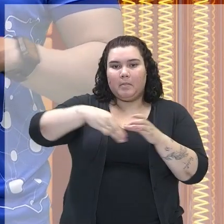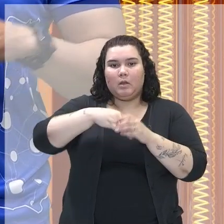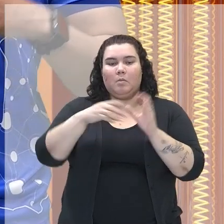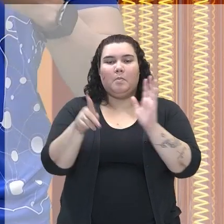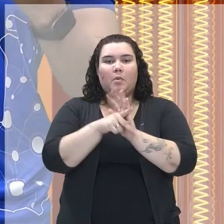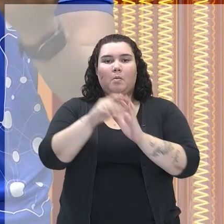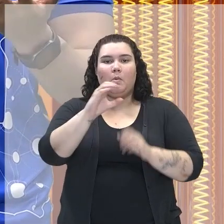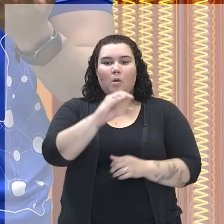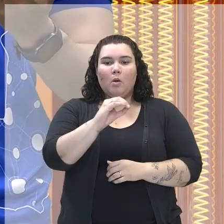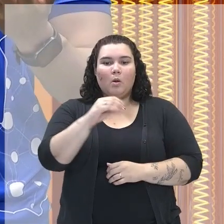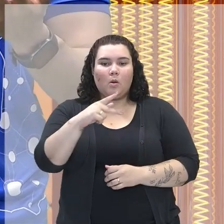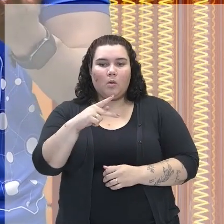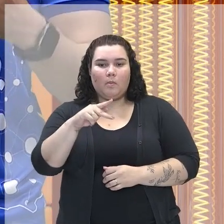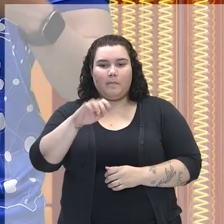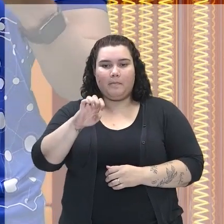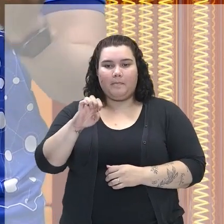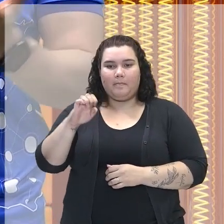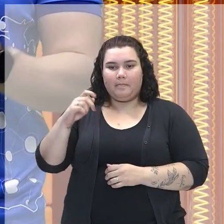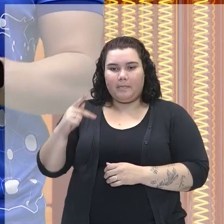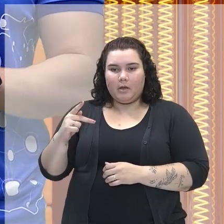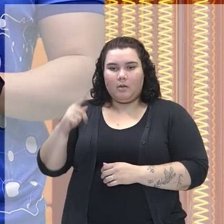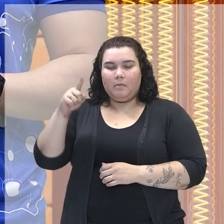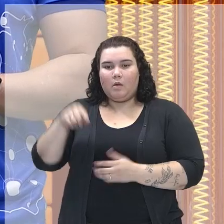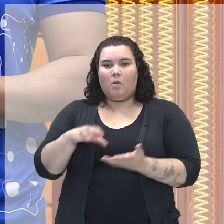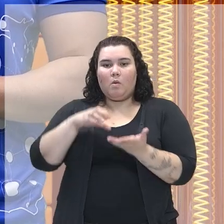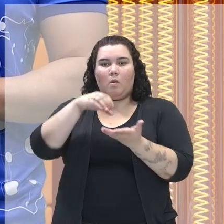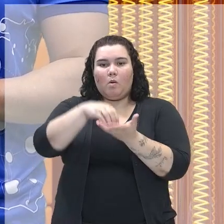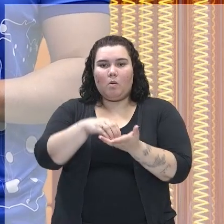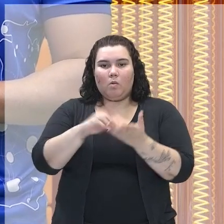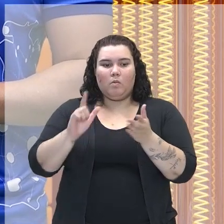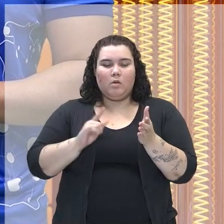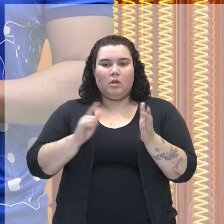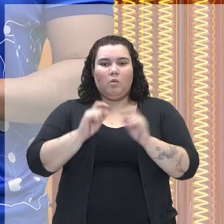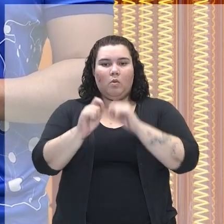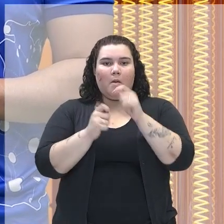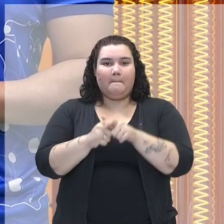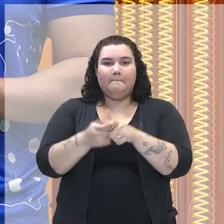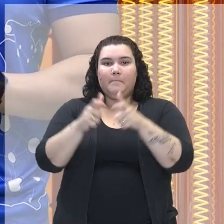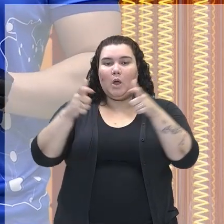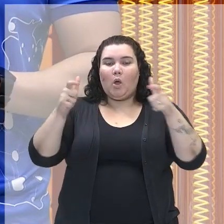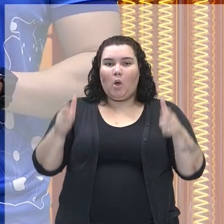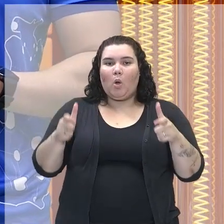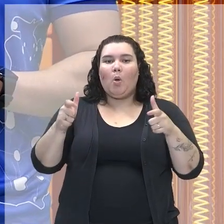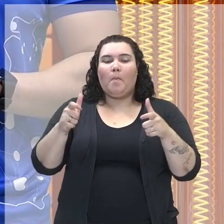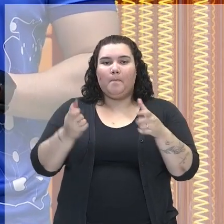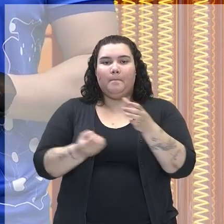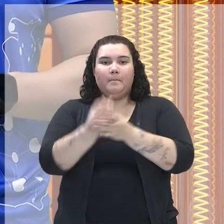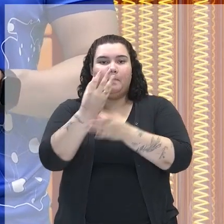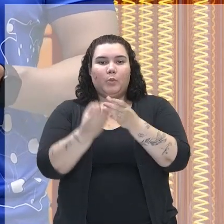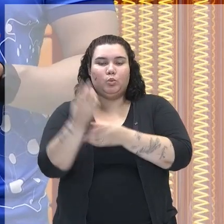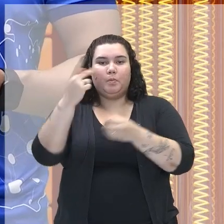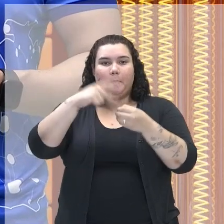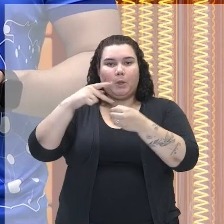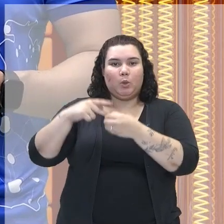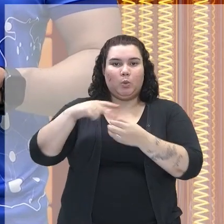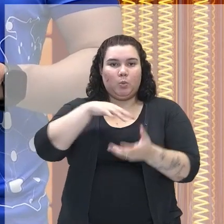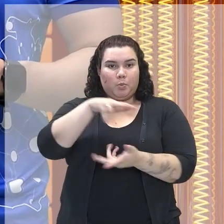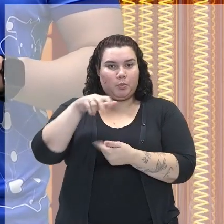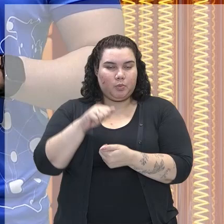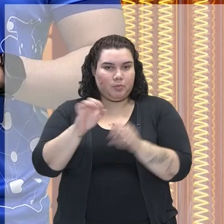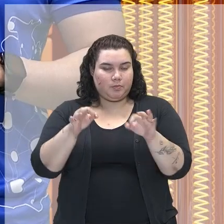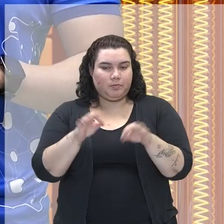OPEP, que é uma organização que reúne ali os maiores produtores de petróleo do mundo. Eu tenho algumas características